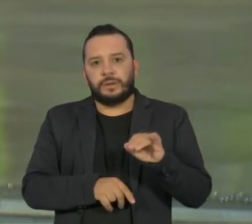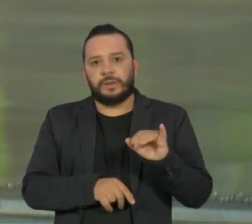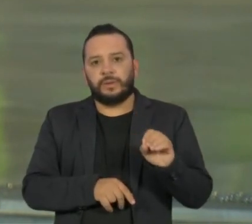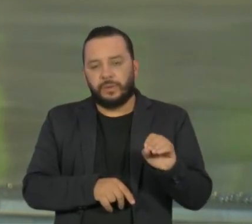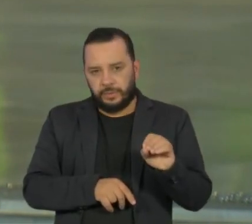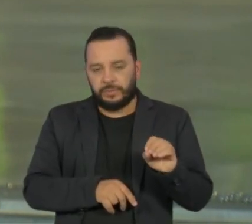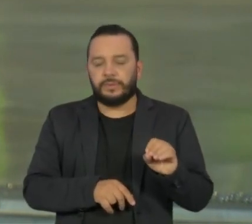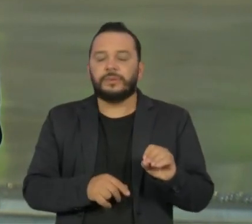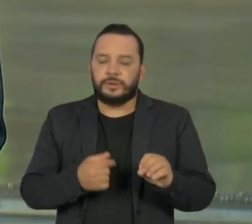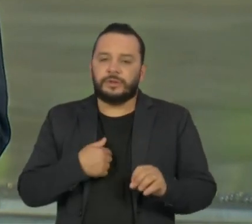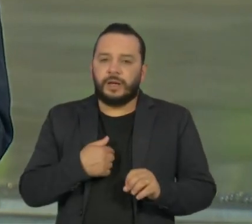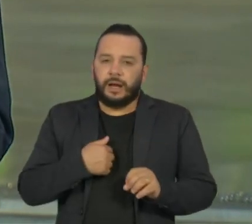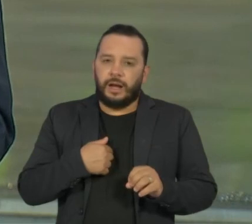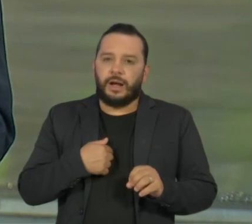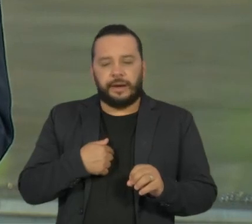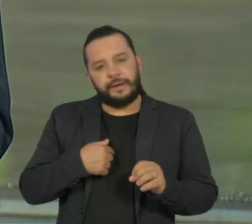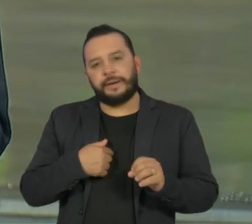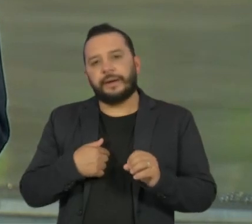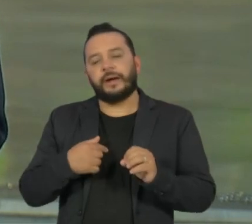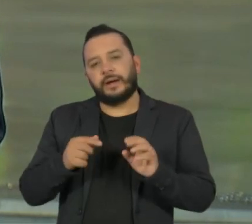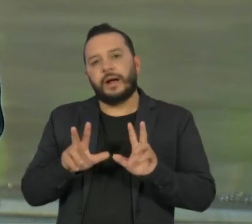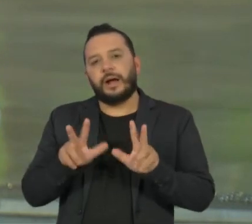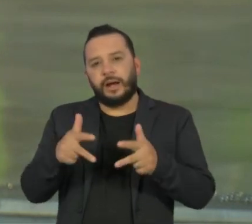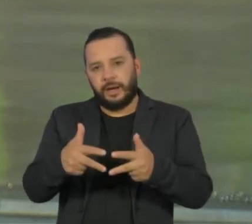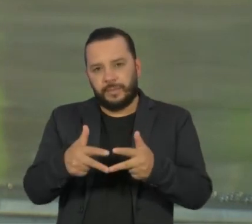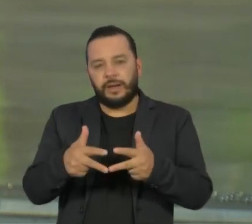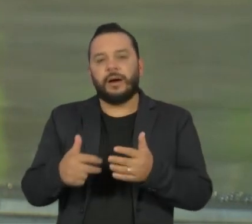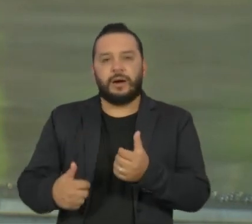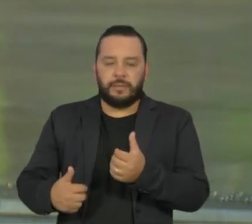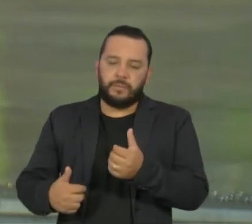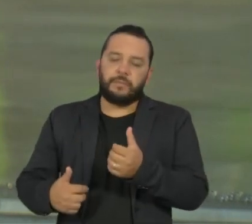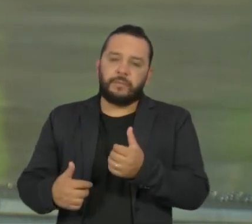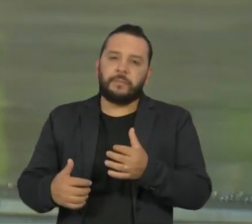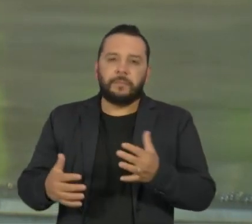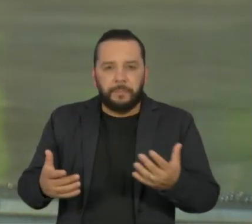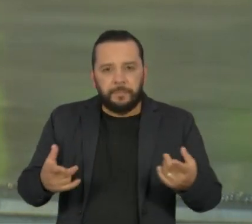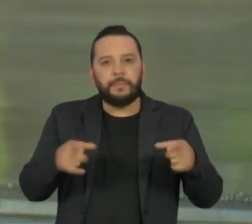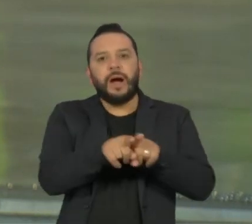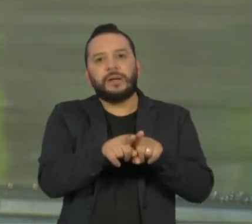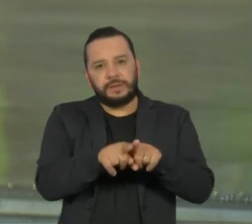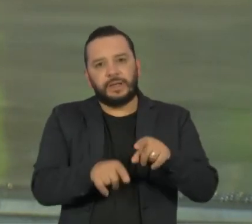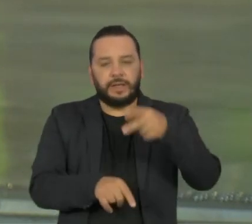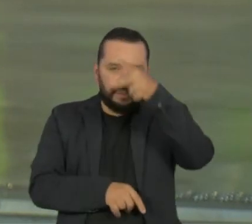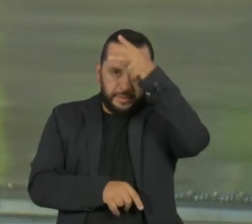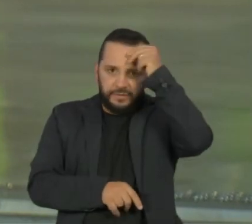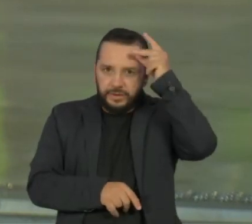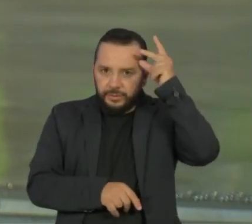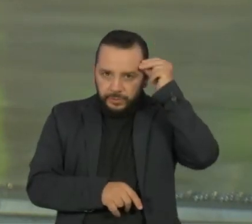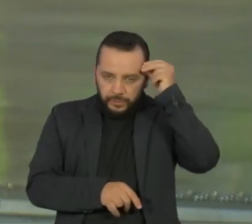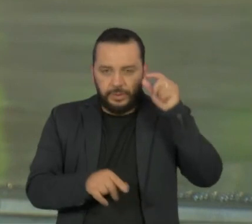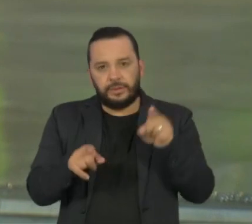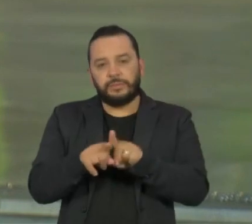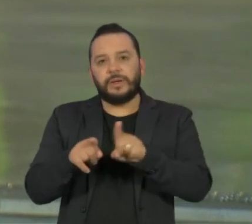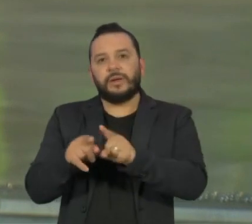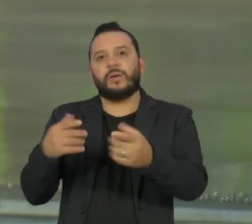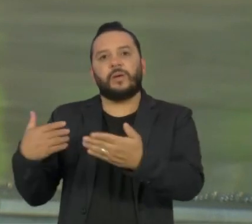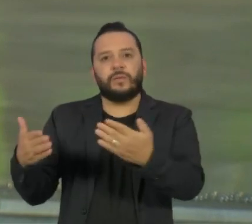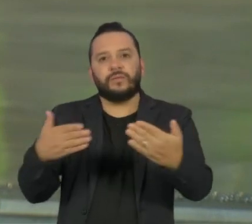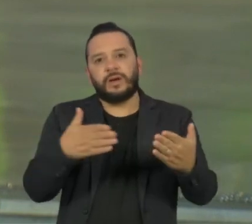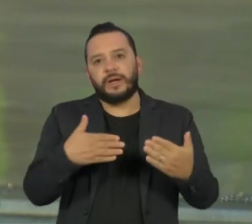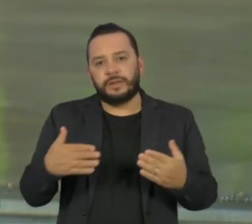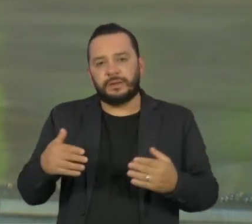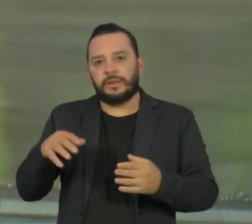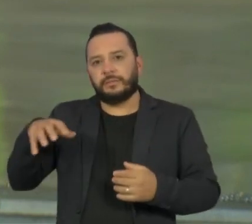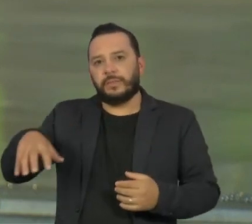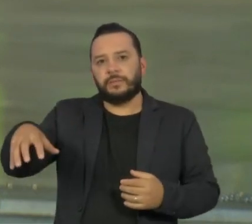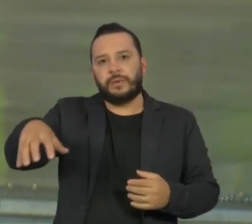parceira da Prefeitura na articulação e na conversa com esses setores de atividade econômica, para que a